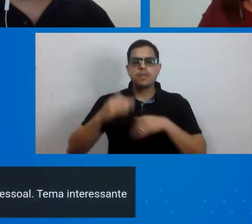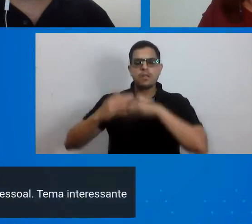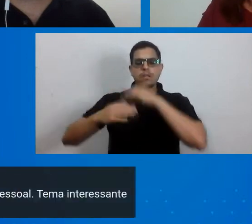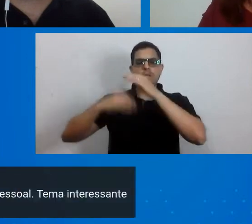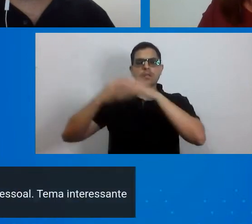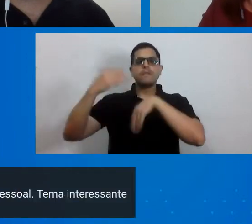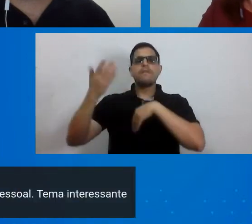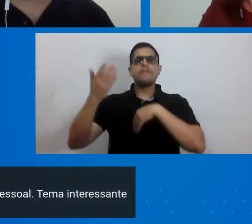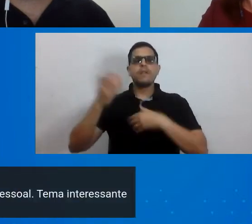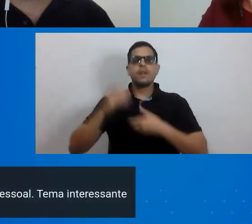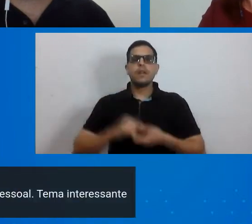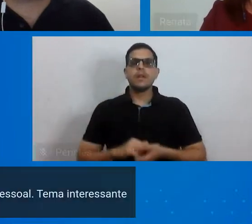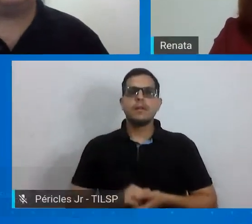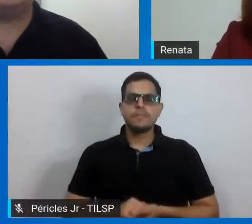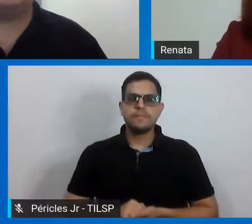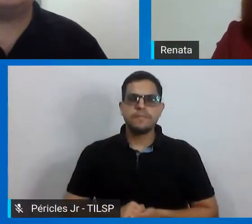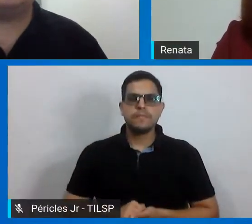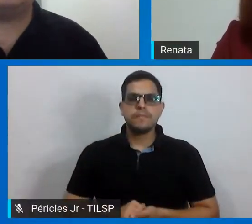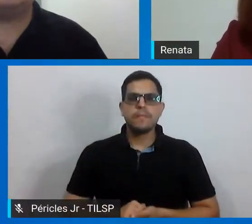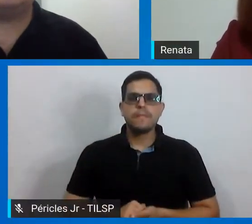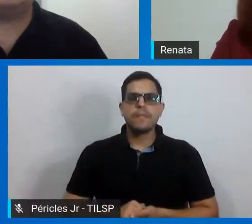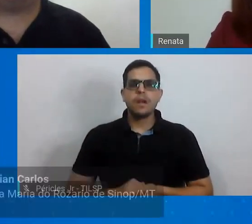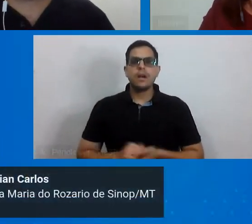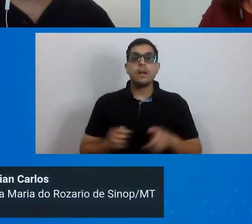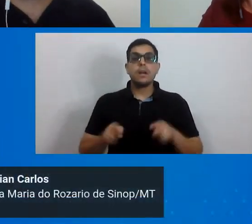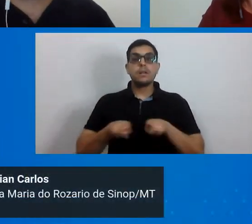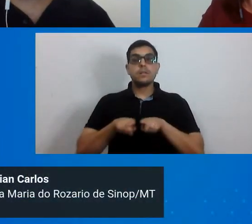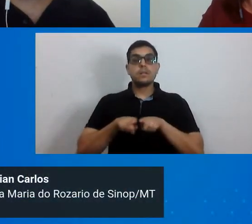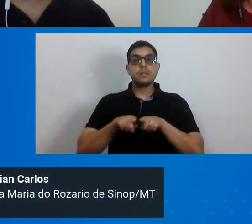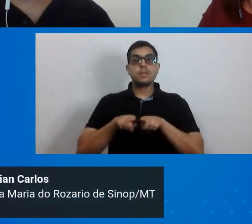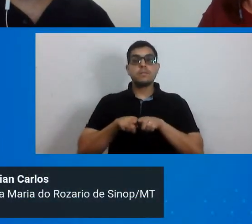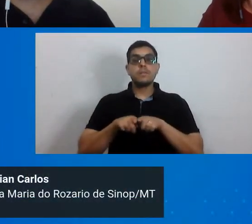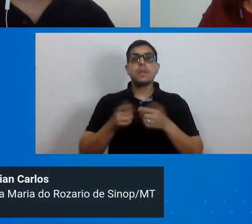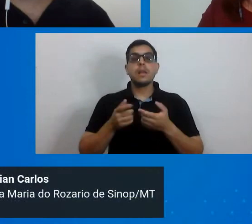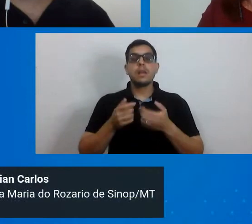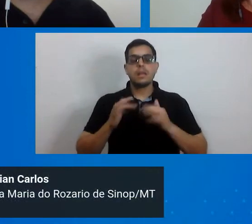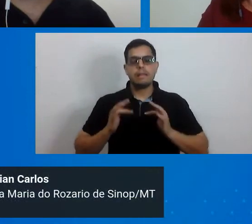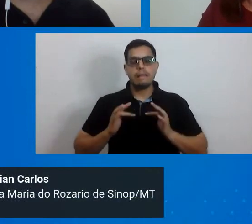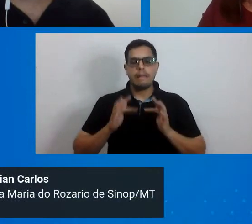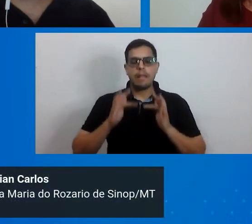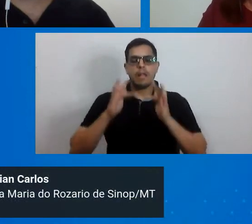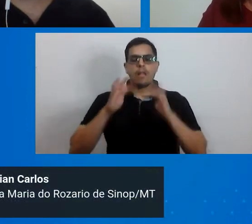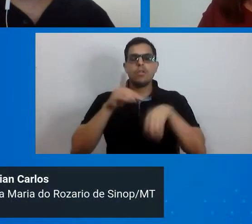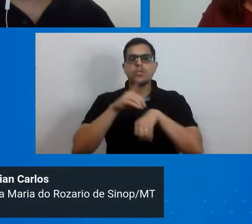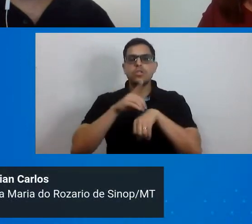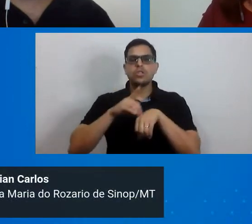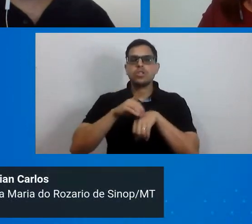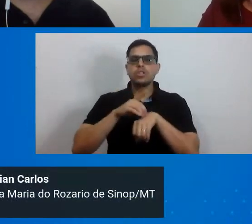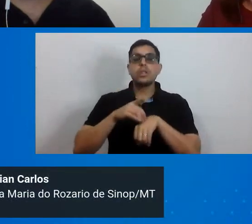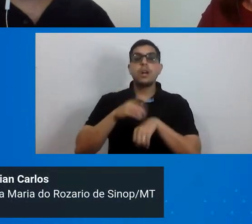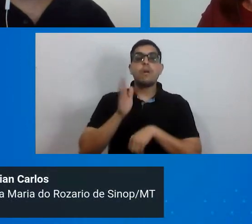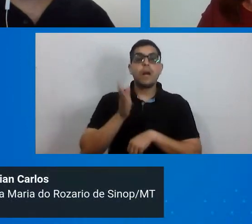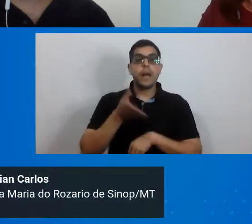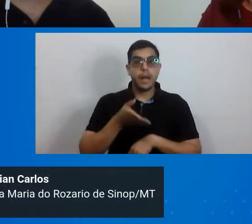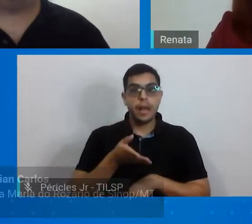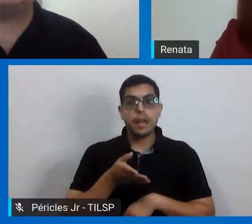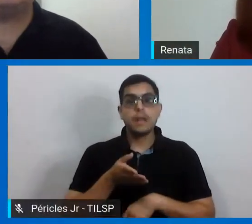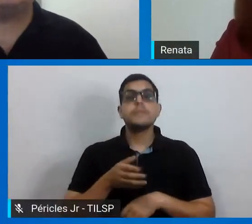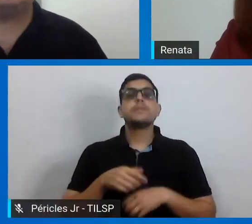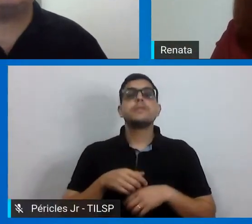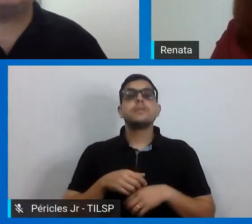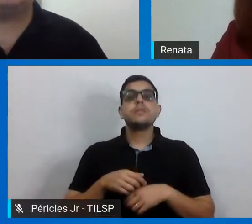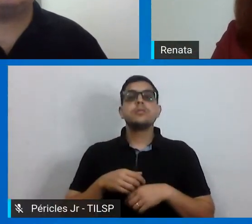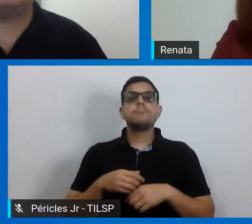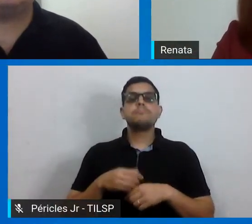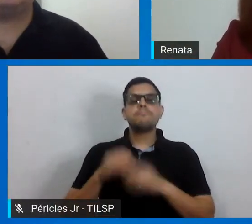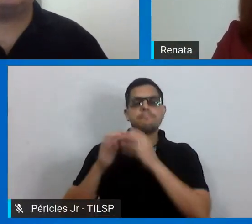para além das tecnologias digitais e de um código escrito Isto é trabalhar com práticas crítico